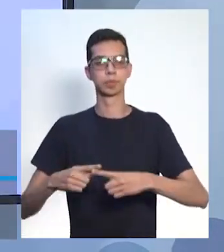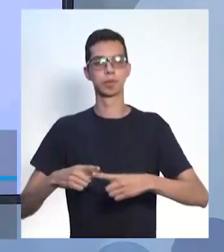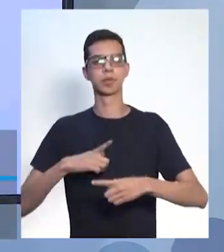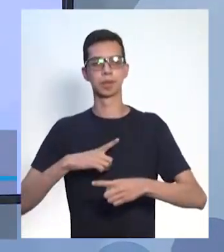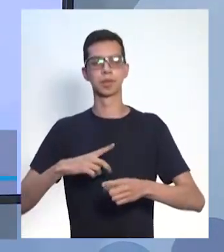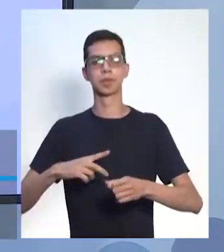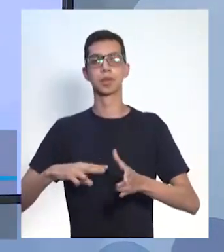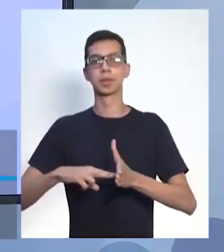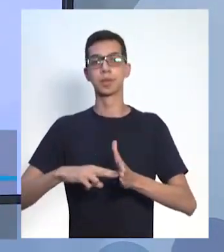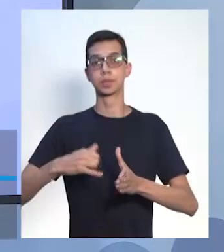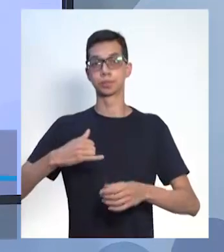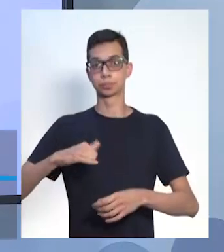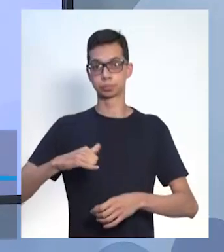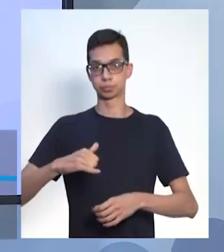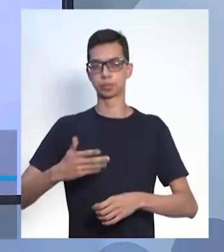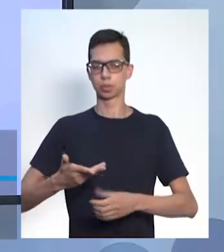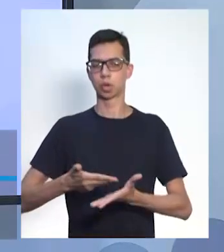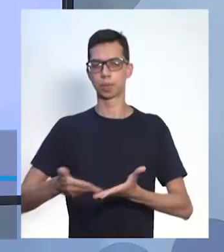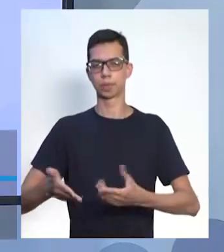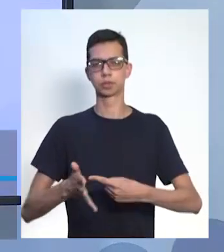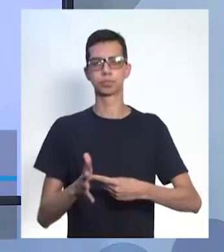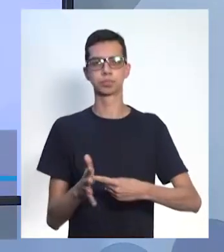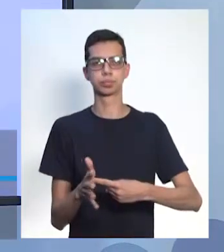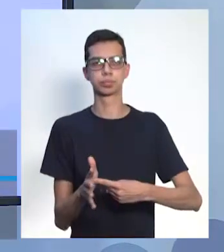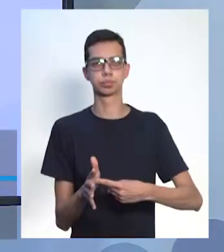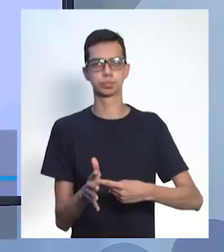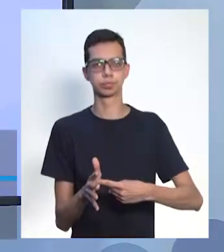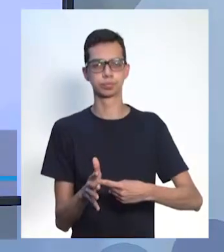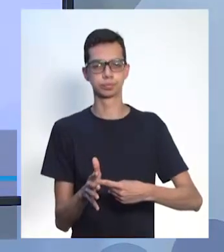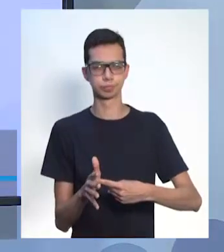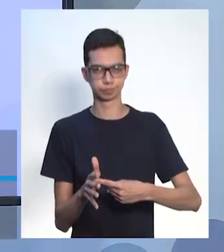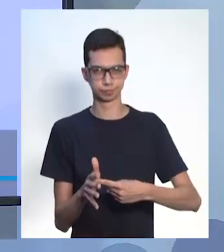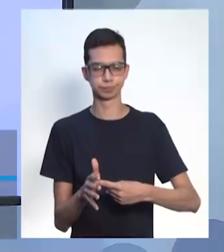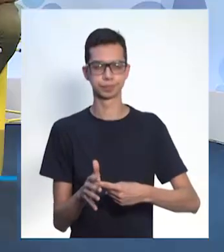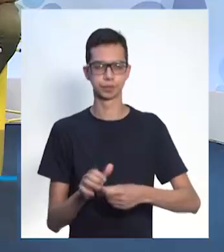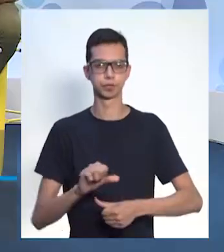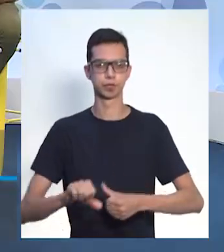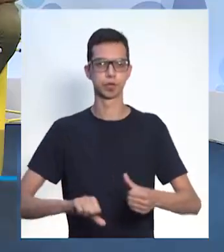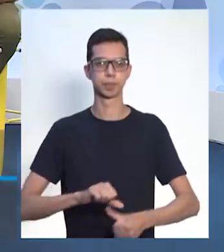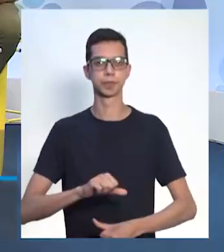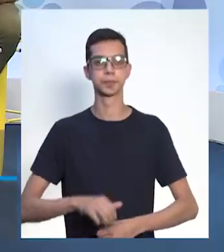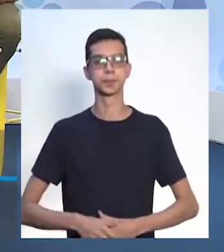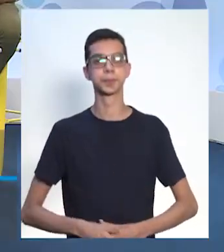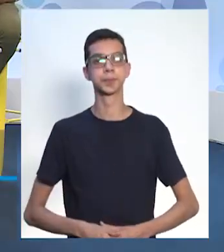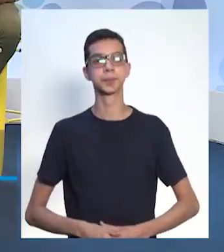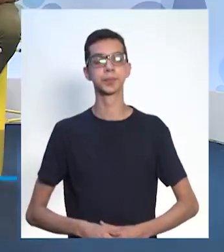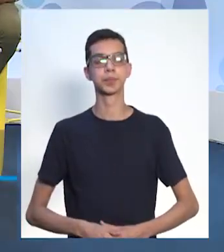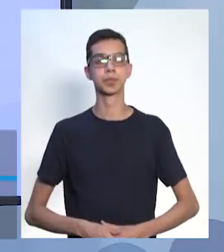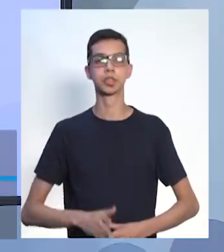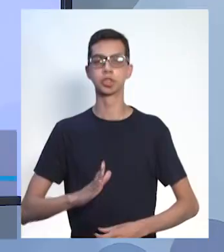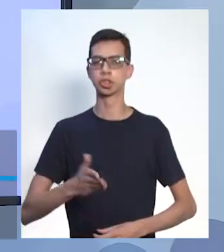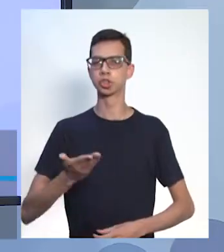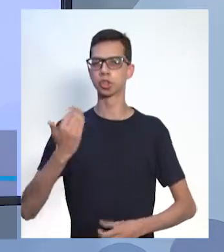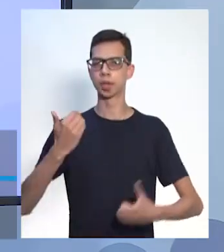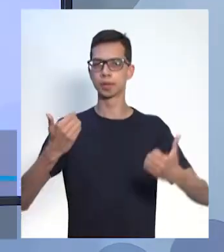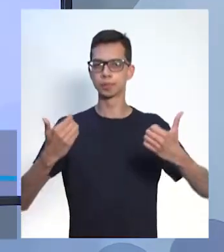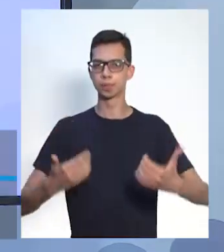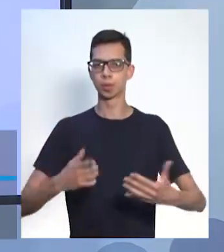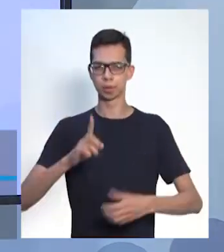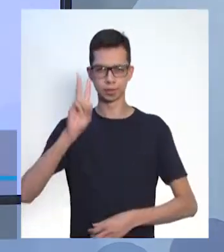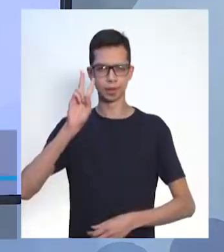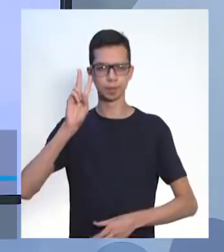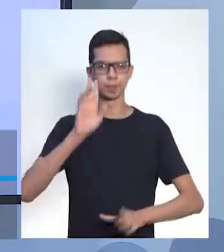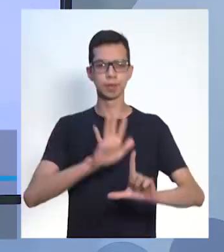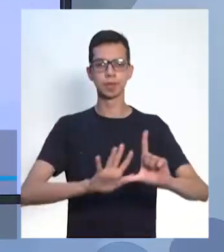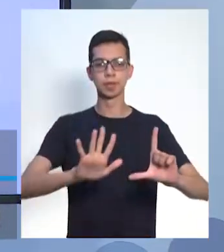elétrica em movimento, né? A energia elétrica em energia mecânica. Teve um momento no passado que a gente falou um pouquinho disso. Lembra dessa imagem aqui, Giba,